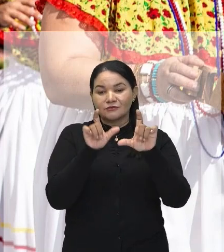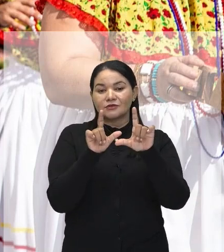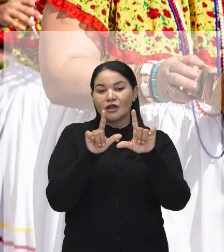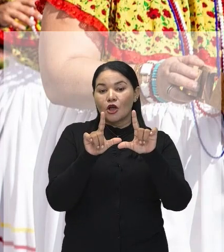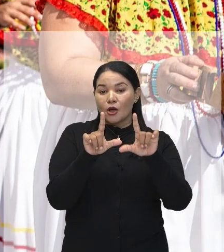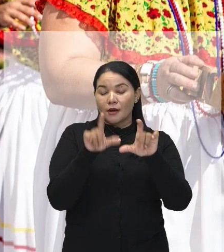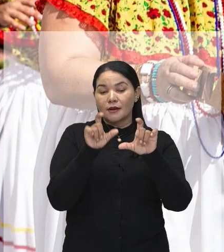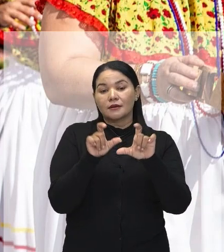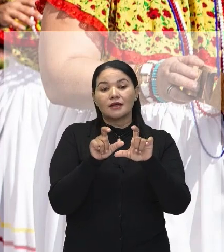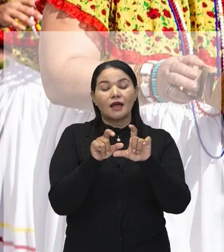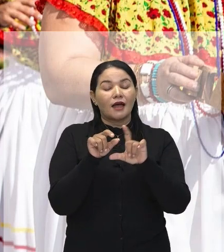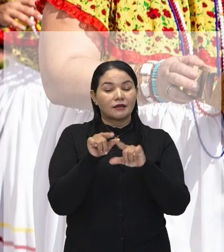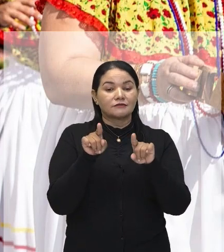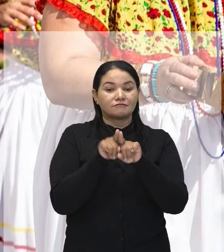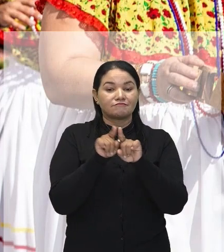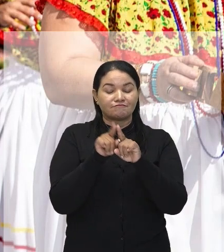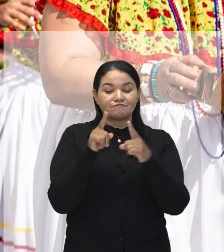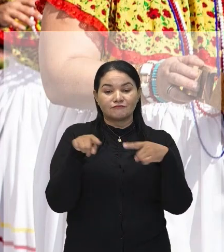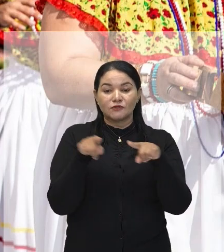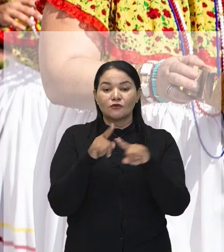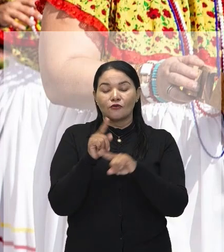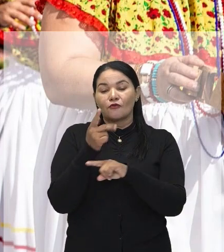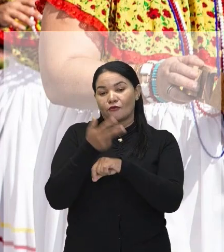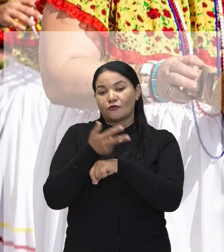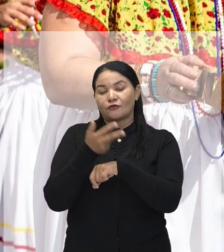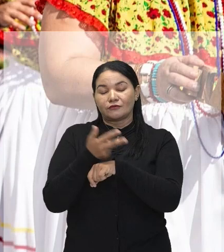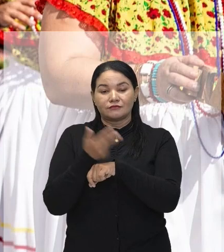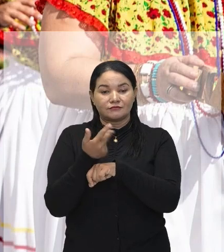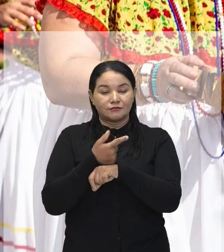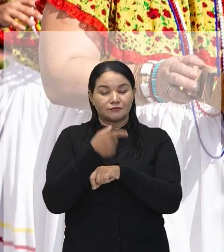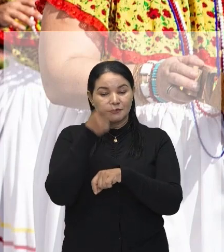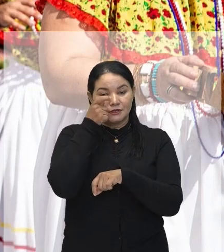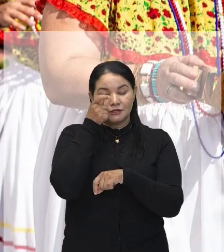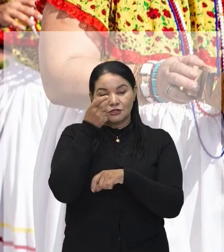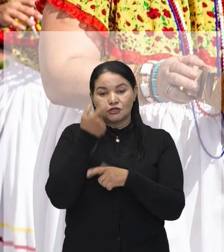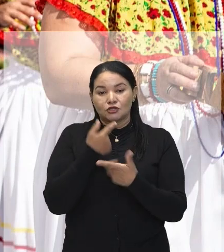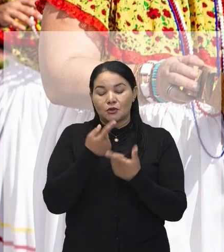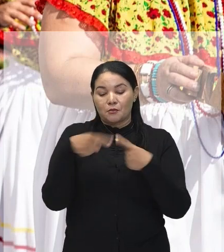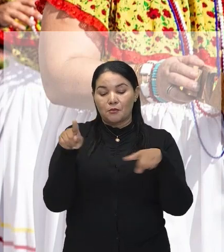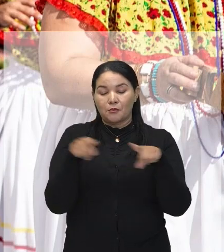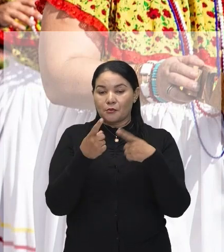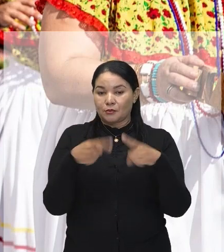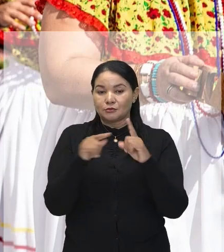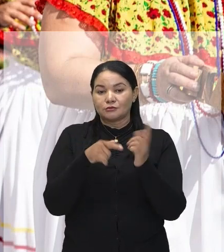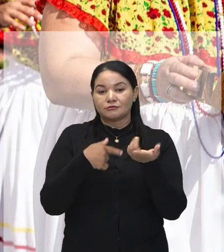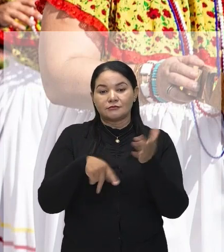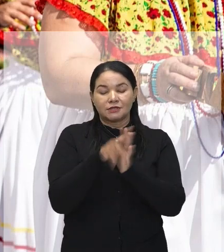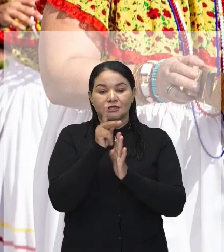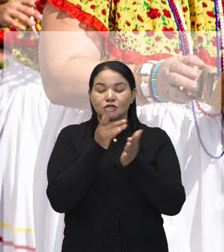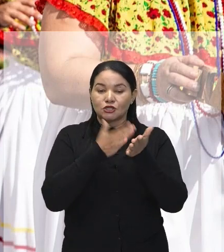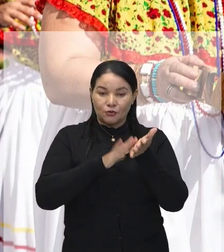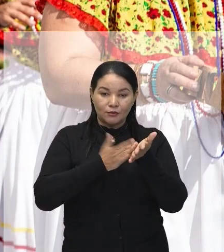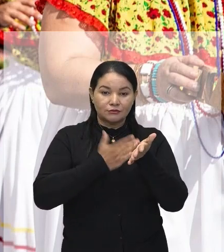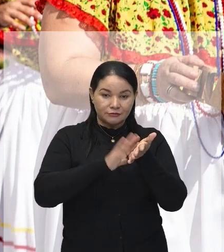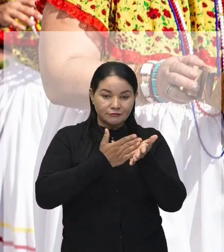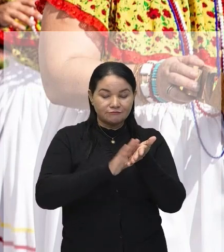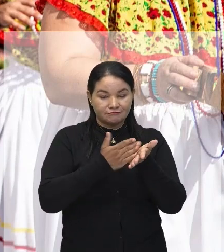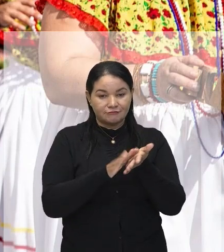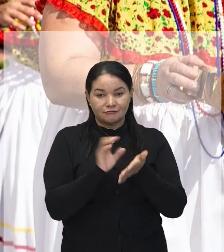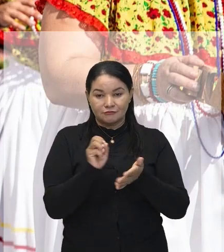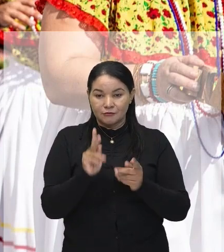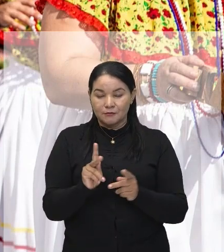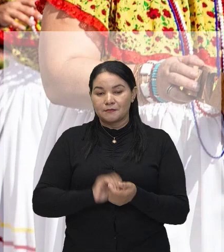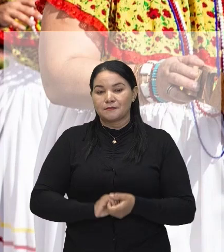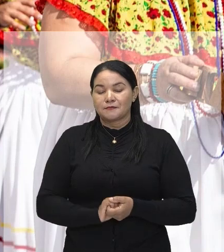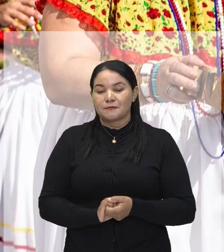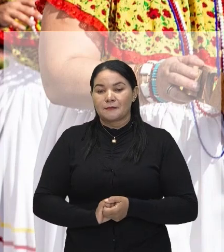podem ouvir, certo? A música desse samba, quer dizer, esse ritmo da dança de roda.